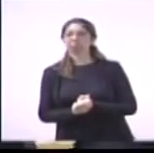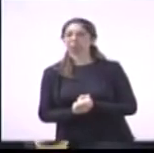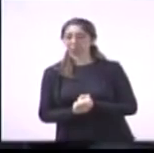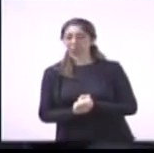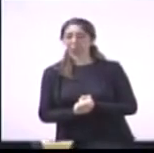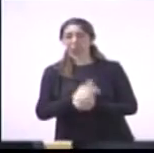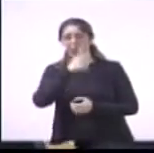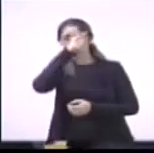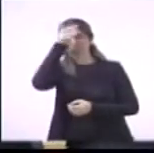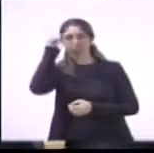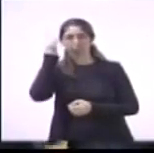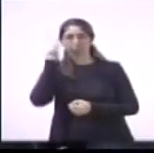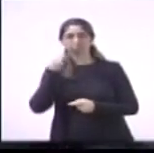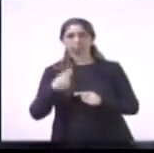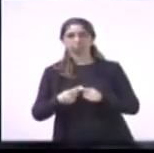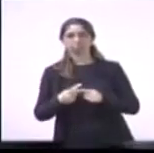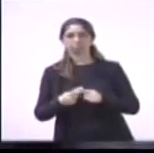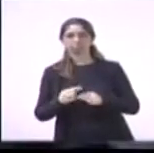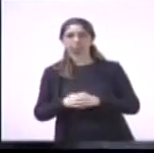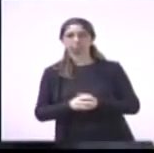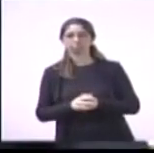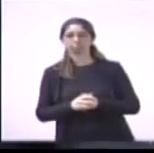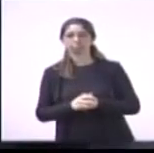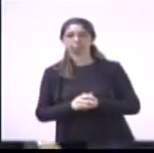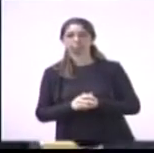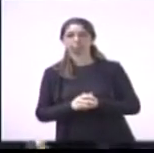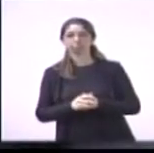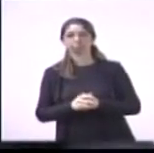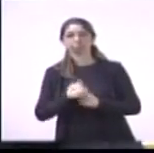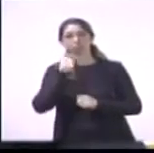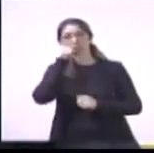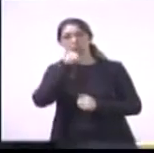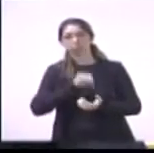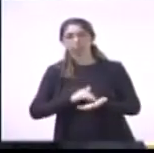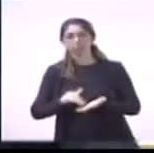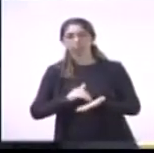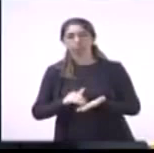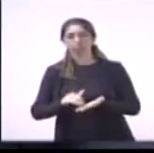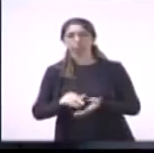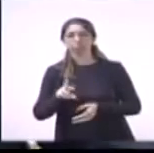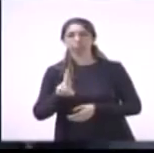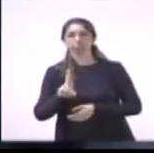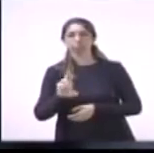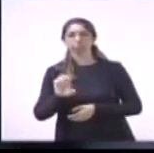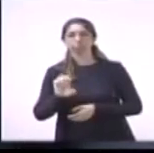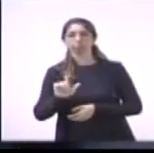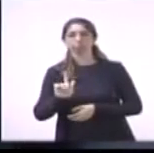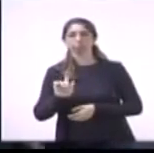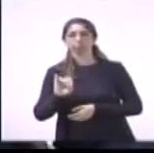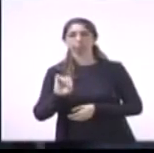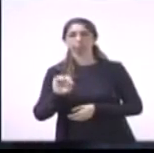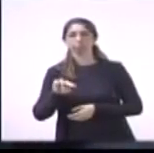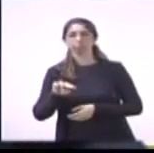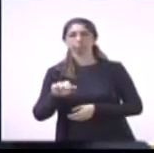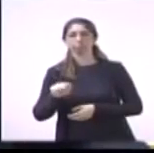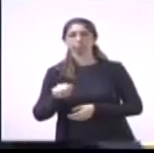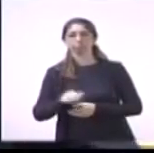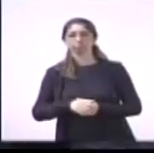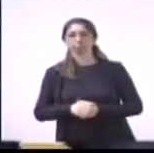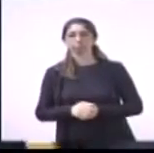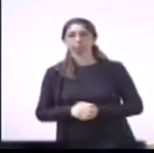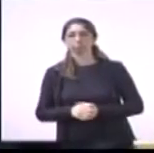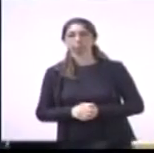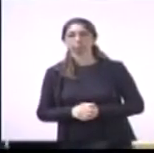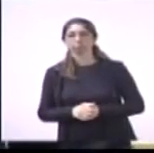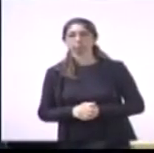parabenizar o Executivo, através da secretária de Educação, Regina, e